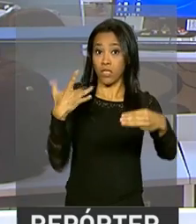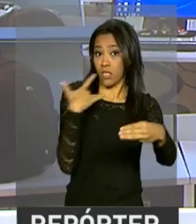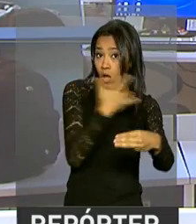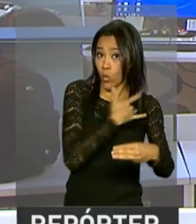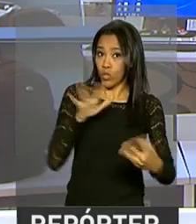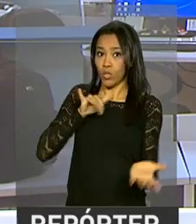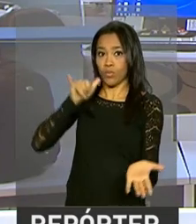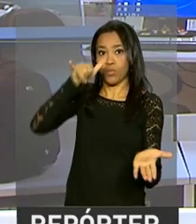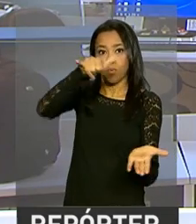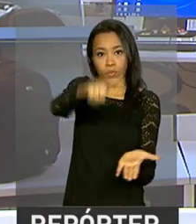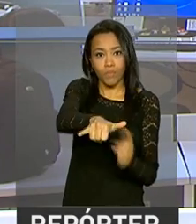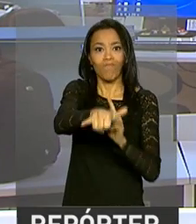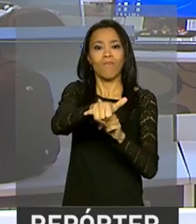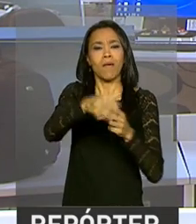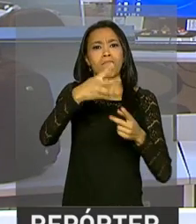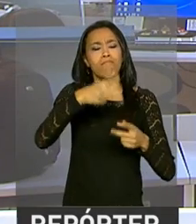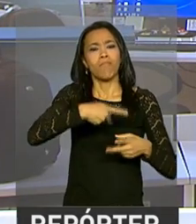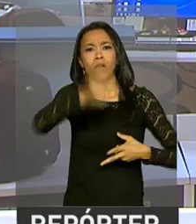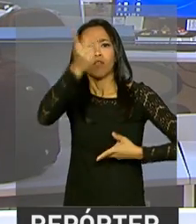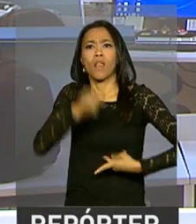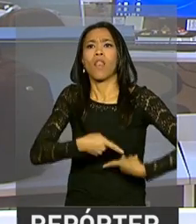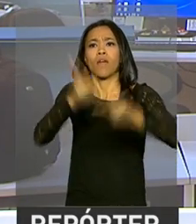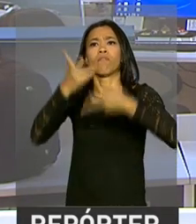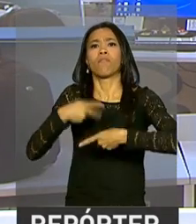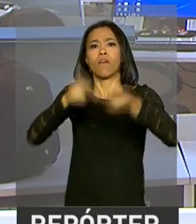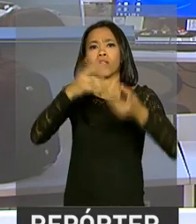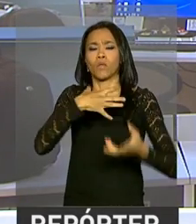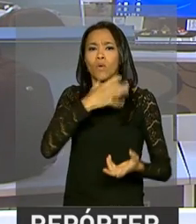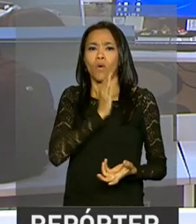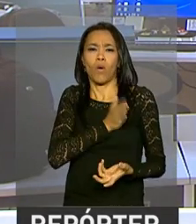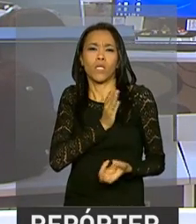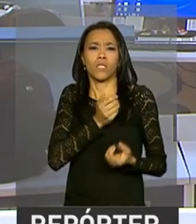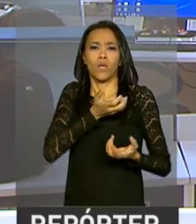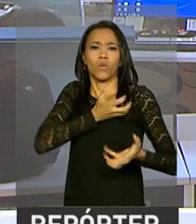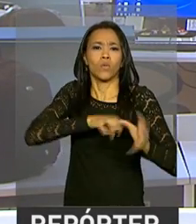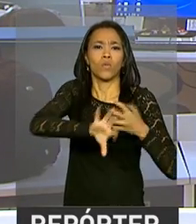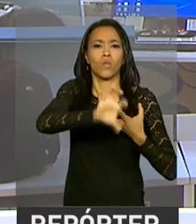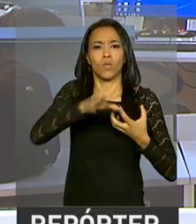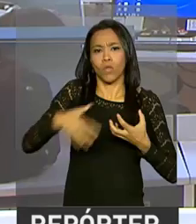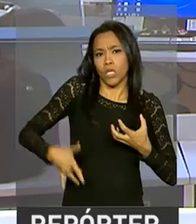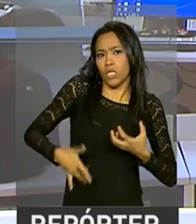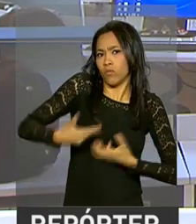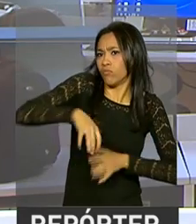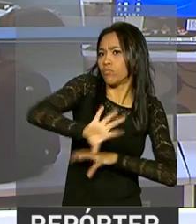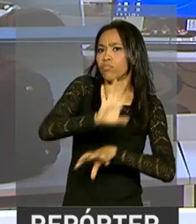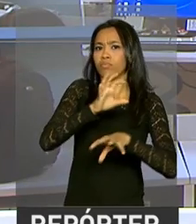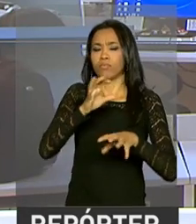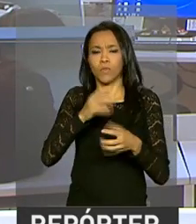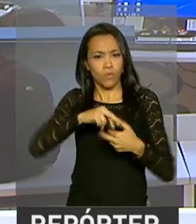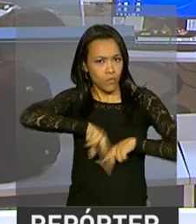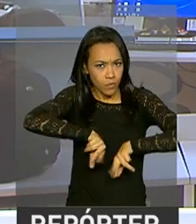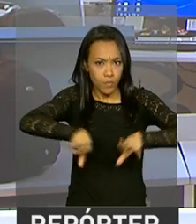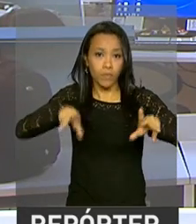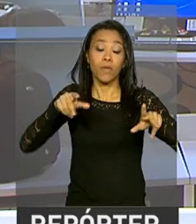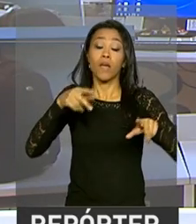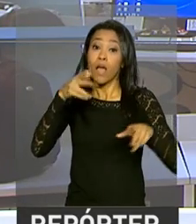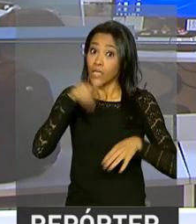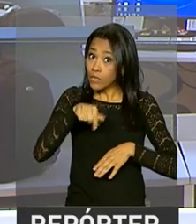permitiu que mais órgãos fossem transportados pela Força Aérea Brasileira, o que, de acordo com o governo,